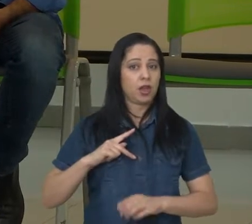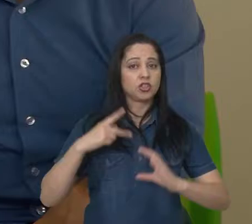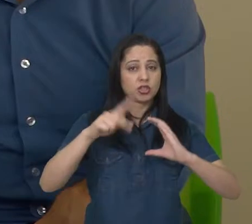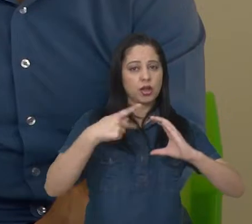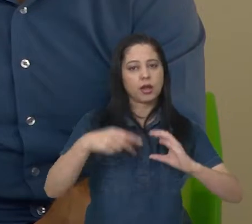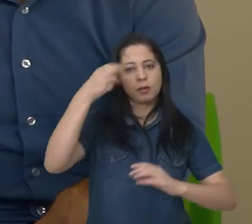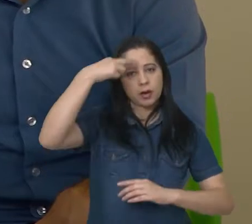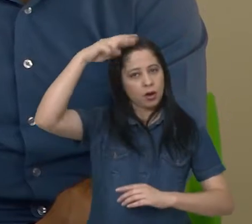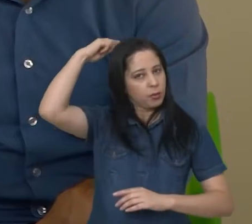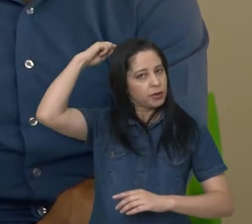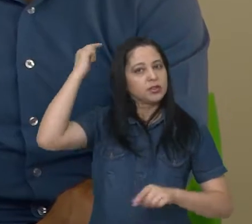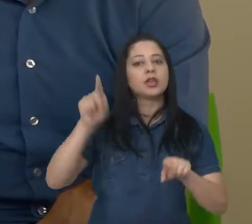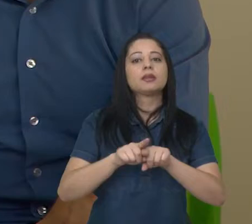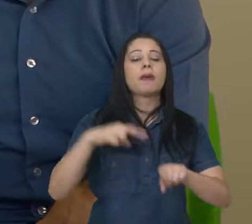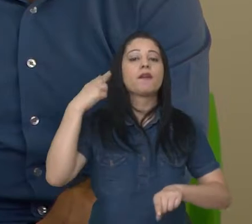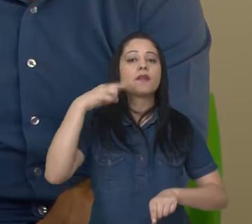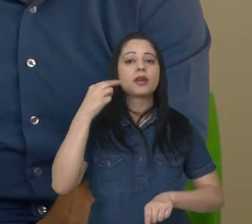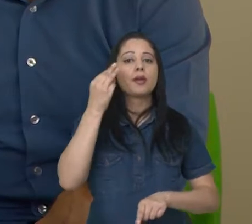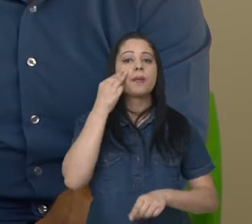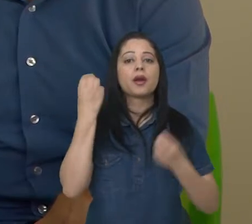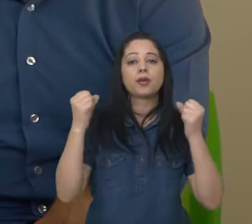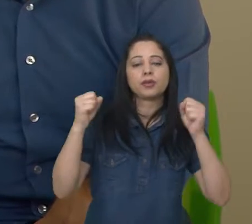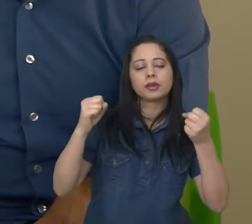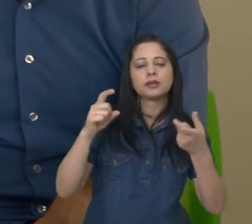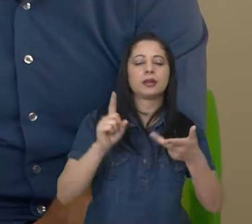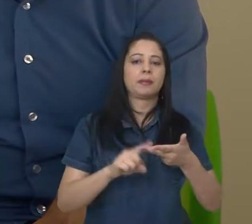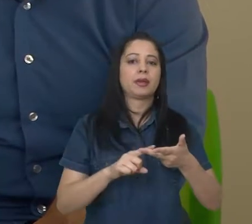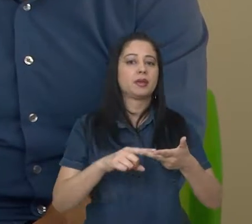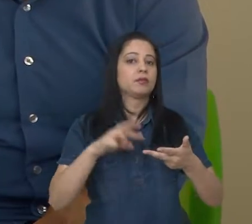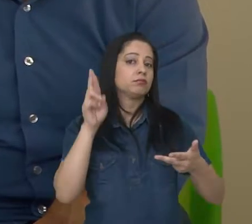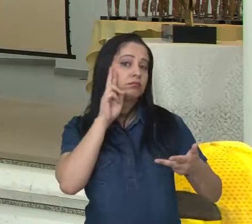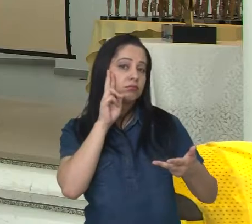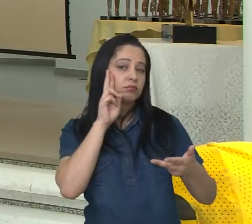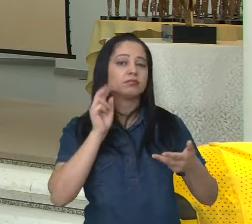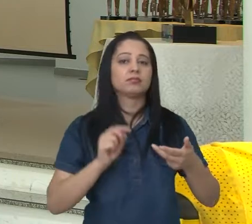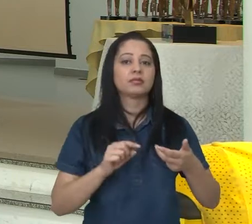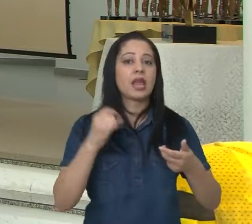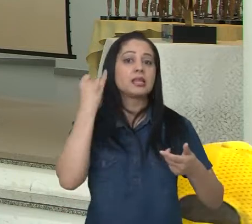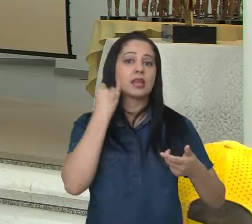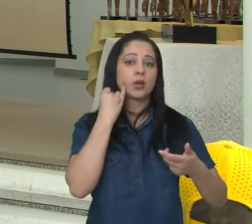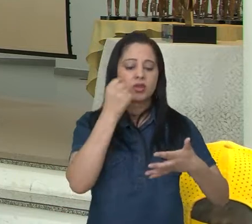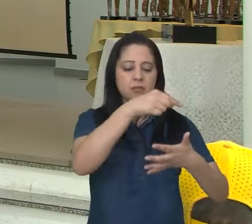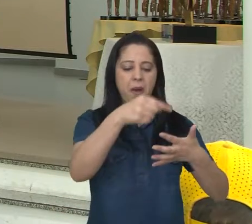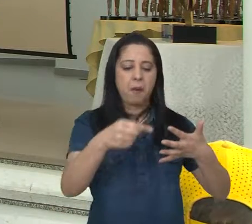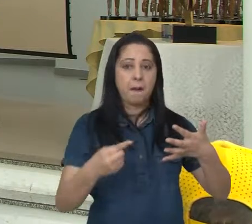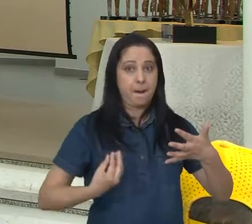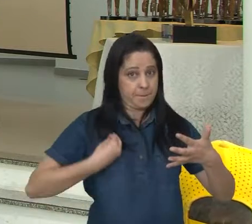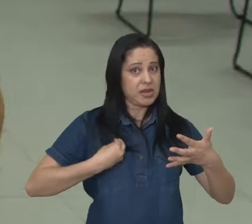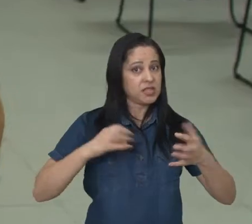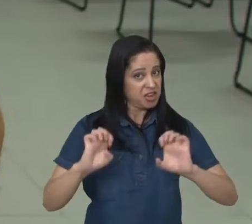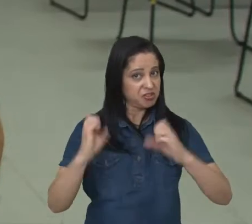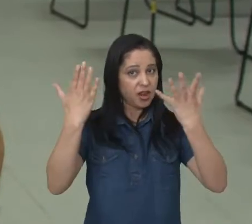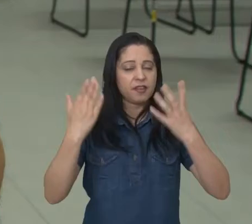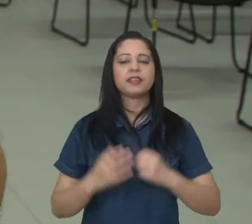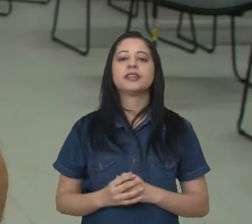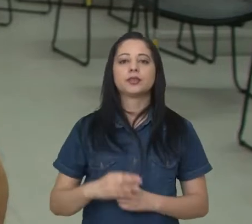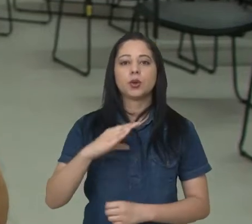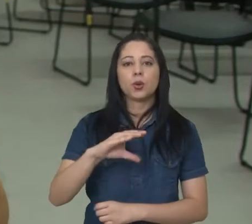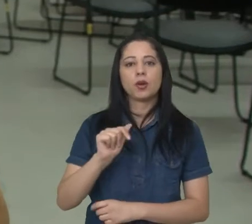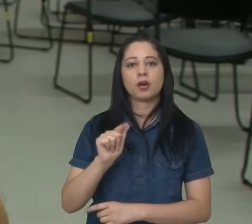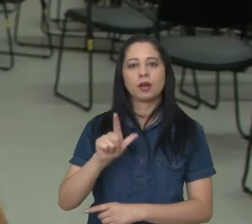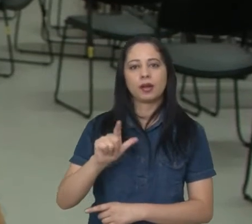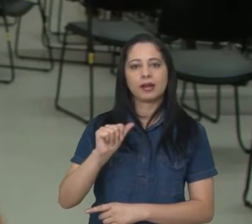da Câmara, Robertinho da Padaria, e dos vereadores Marcão da Academia, Renato Santiago e Zé Luiz. O Claudemir, que